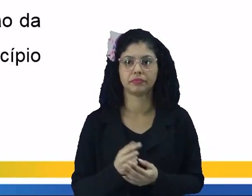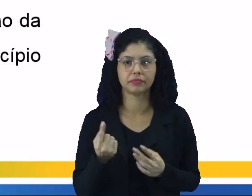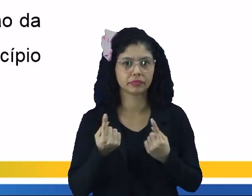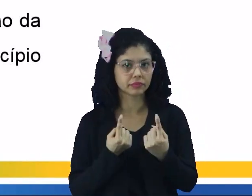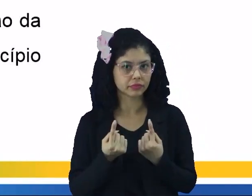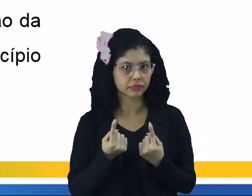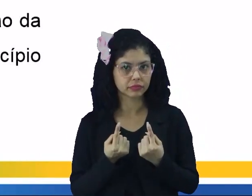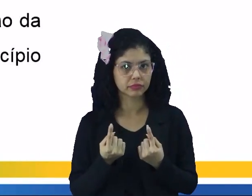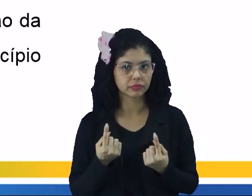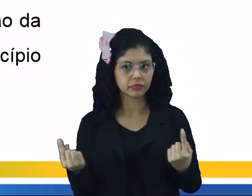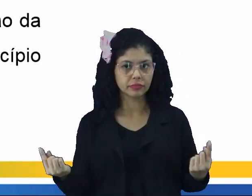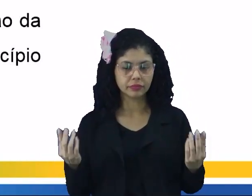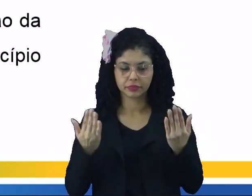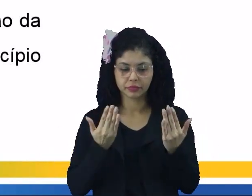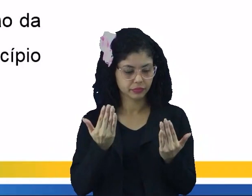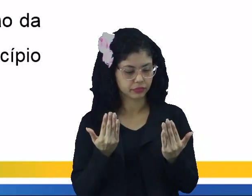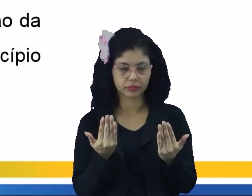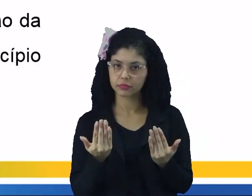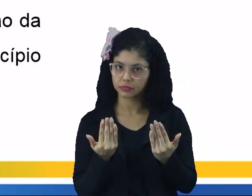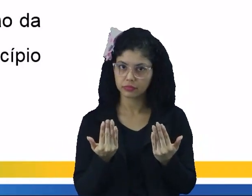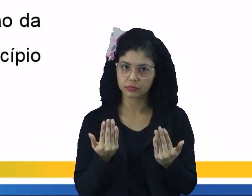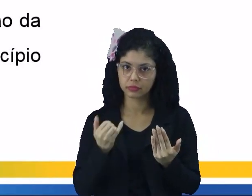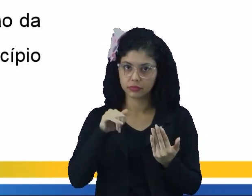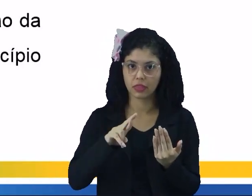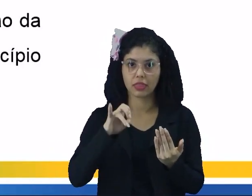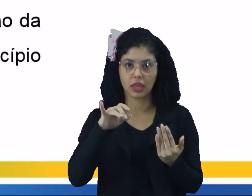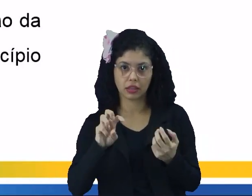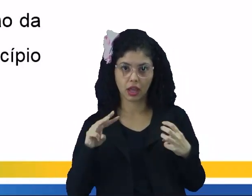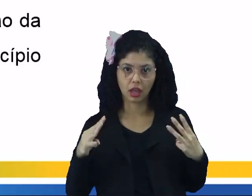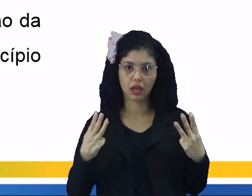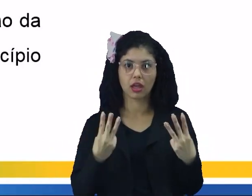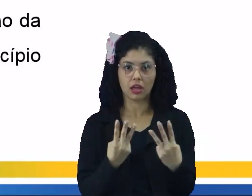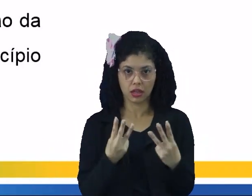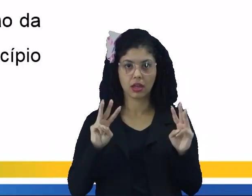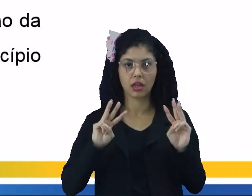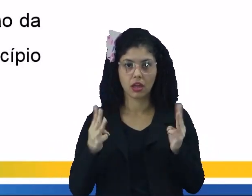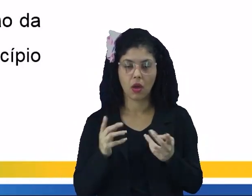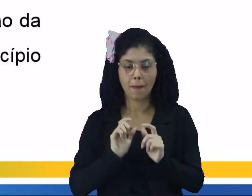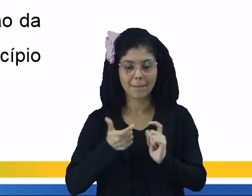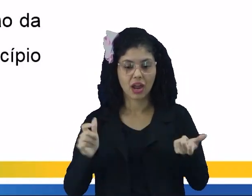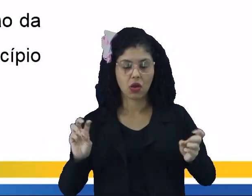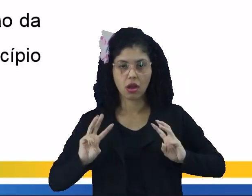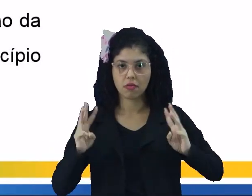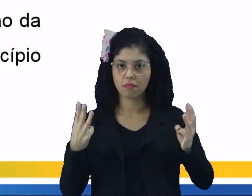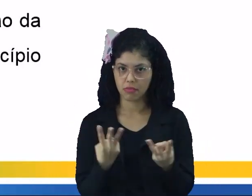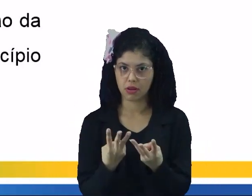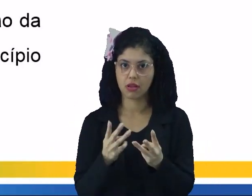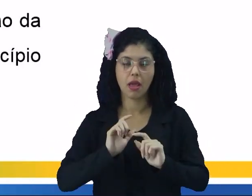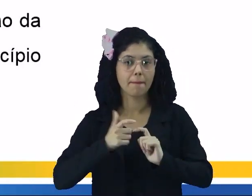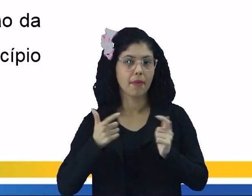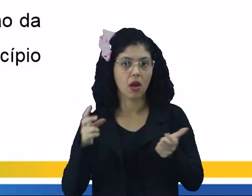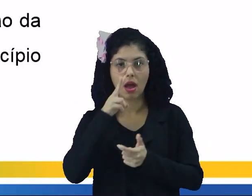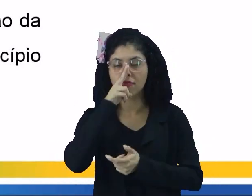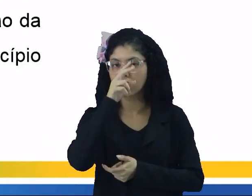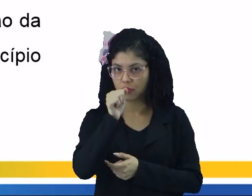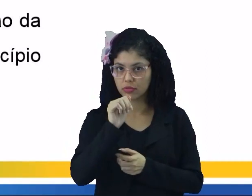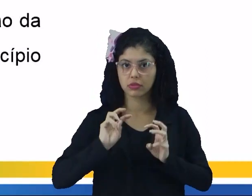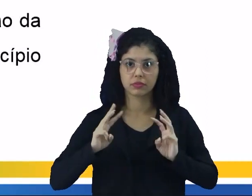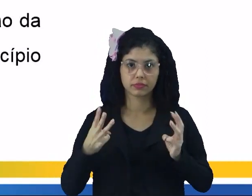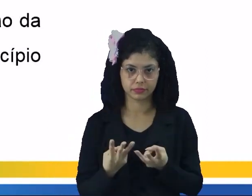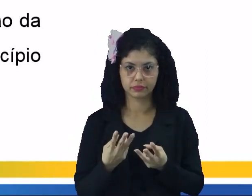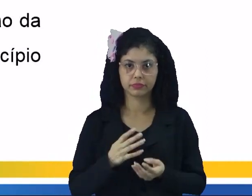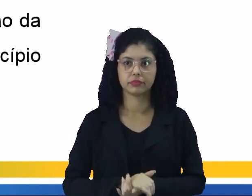relacione o estado de inércia com massa. Quanto maior a sua massa, maior, então, a força de